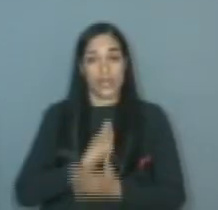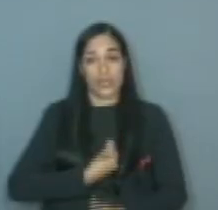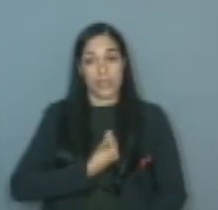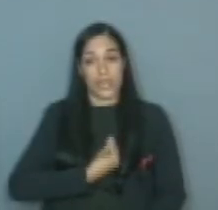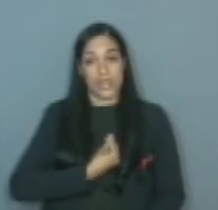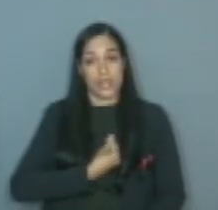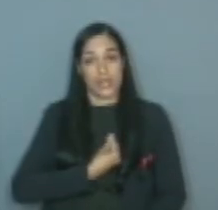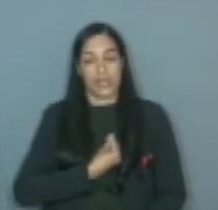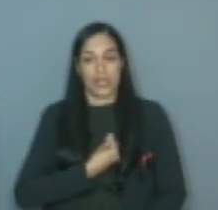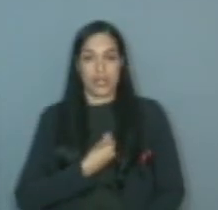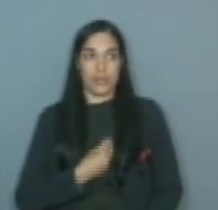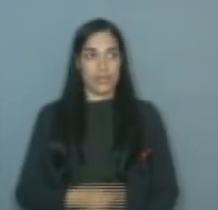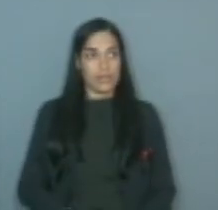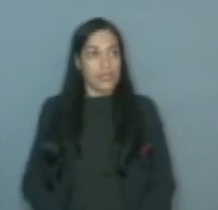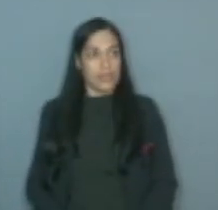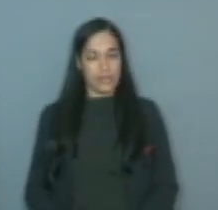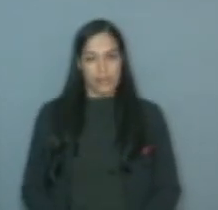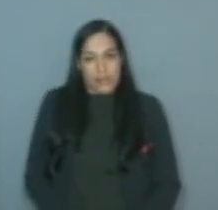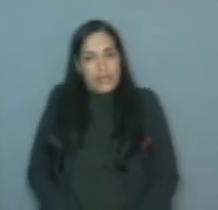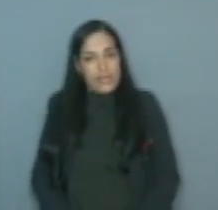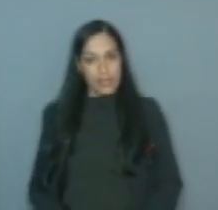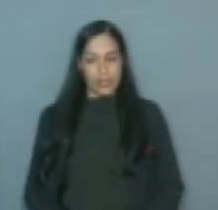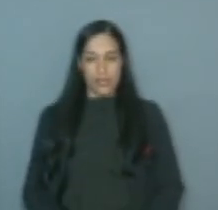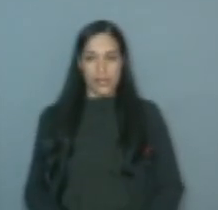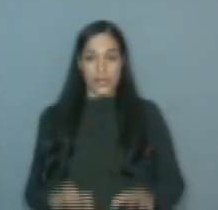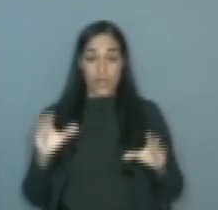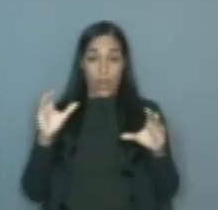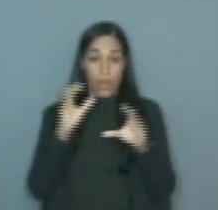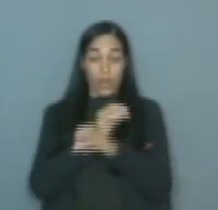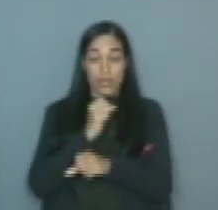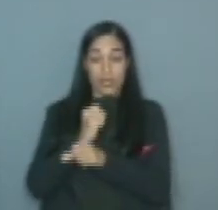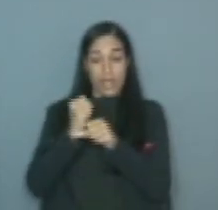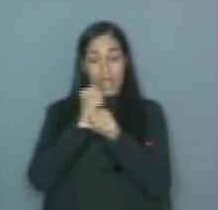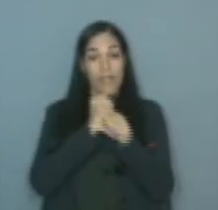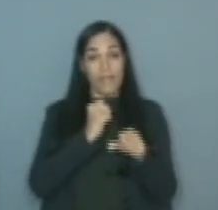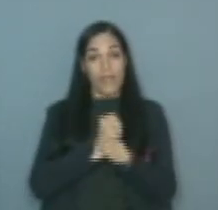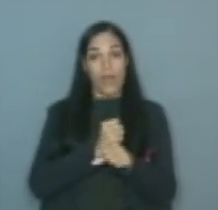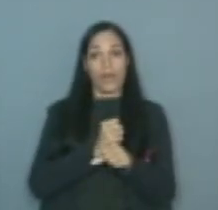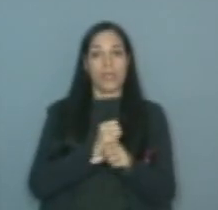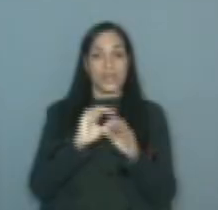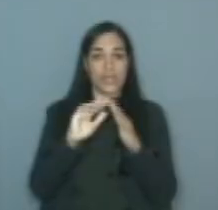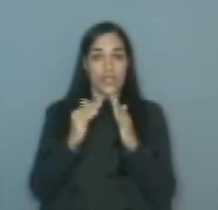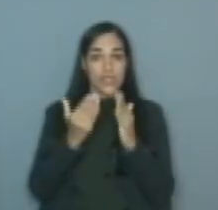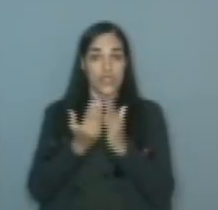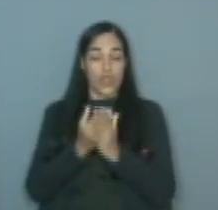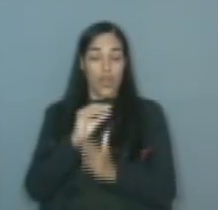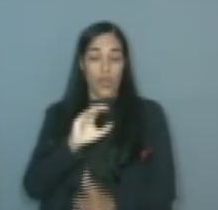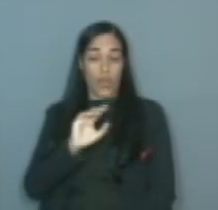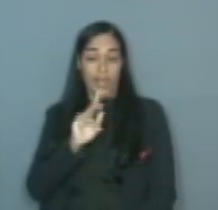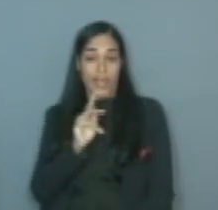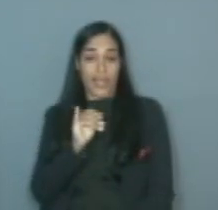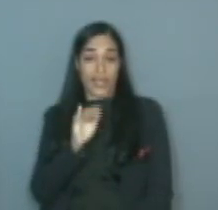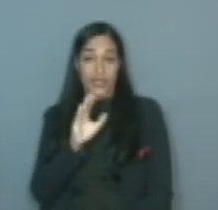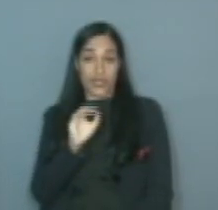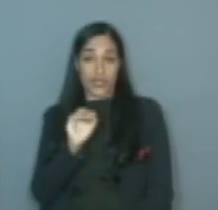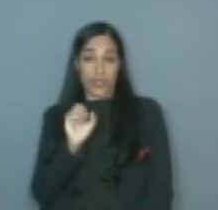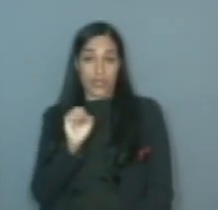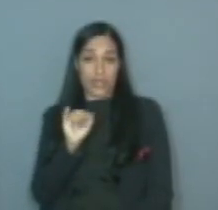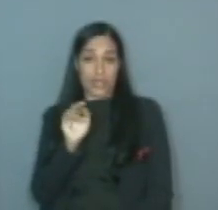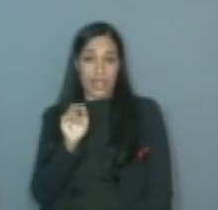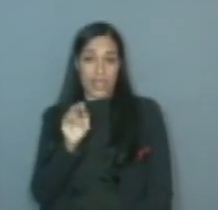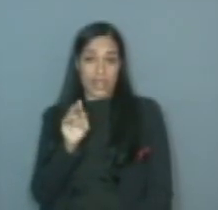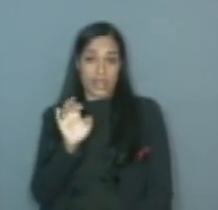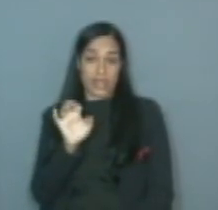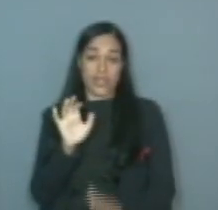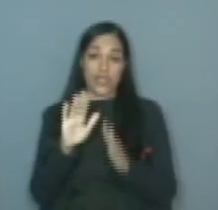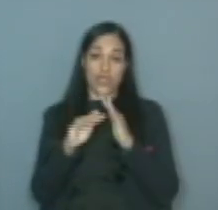presenciais e a conclusão da reforma da Escola Municipal Chico Sainz, que fica na rua Catiguá, no bairro do Vasco